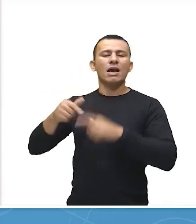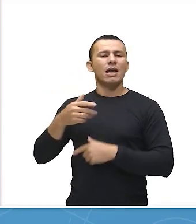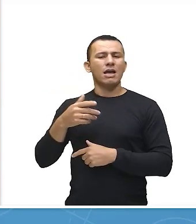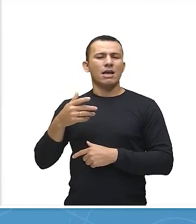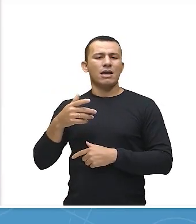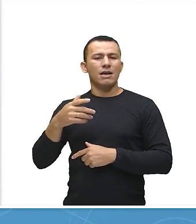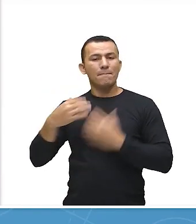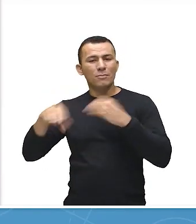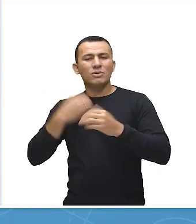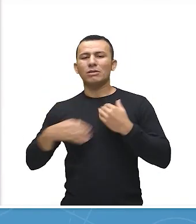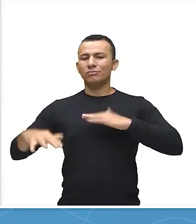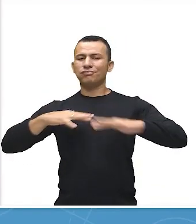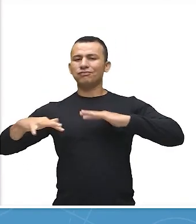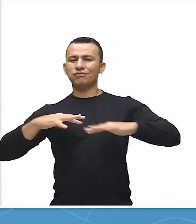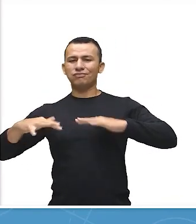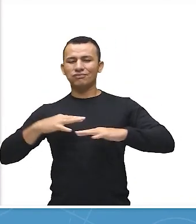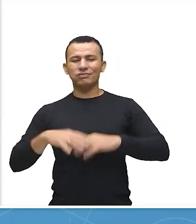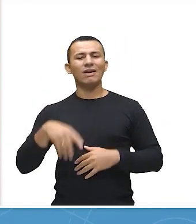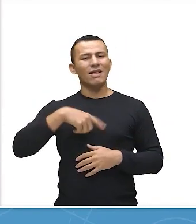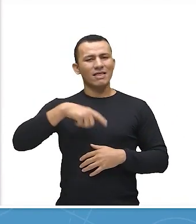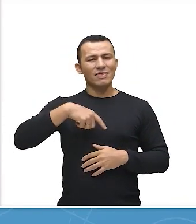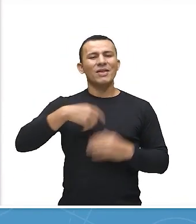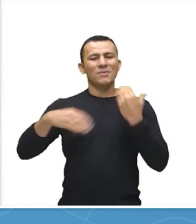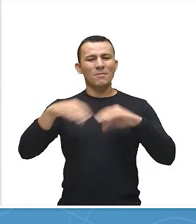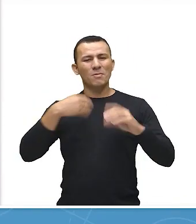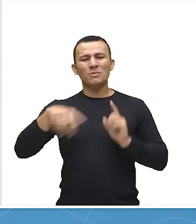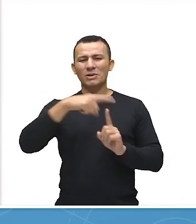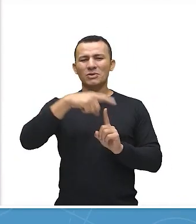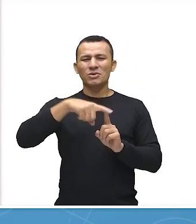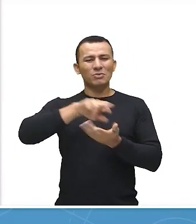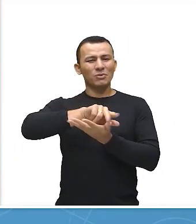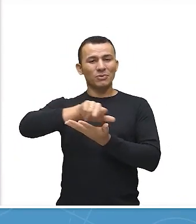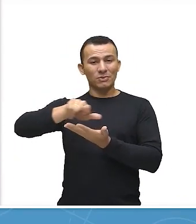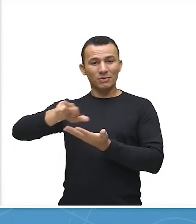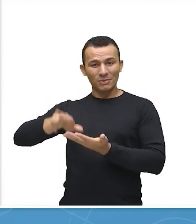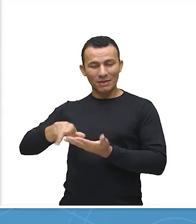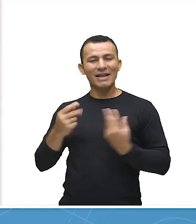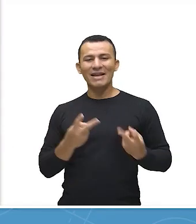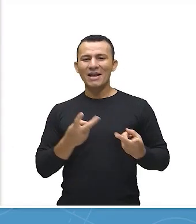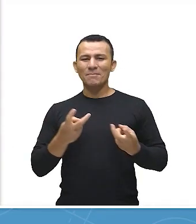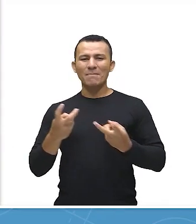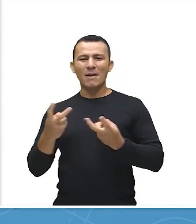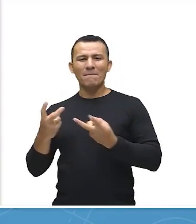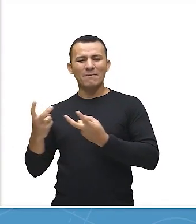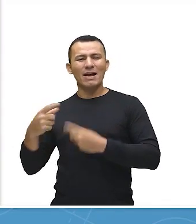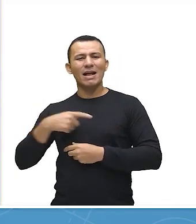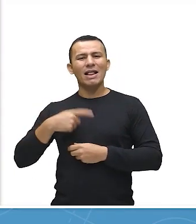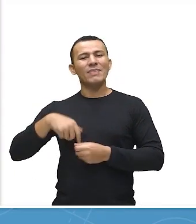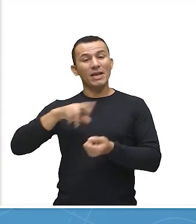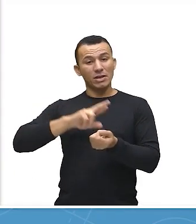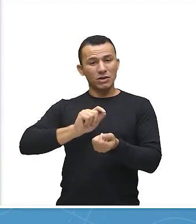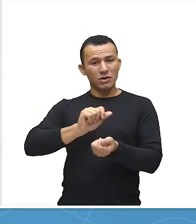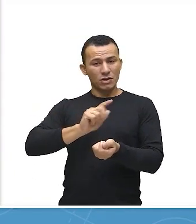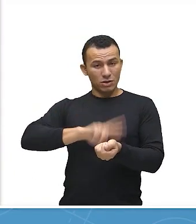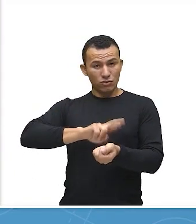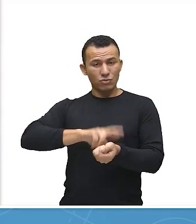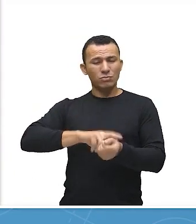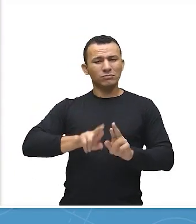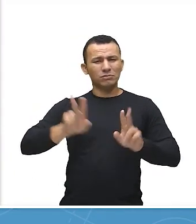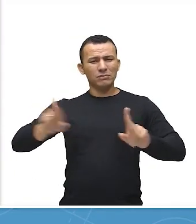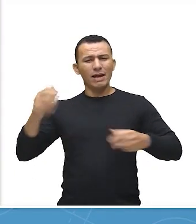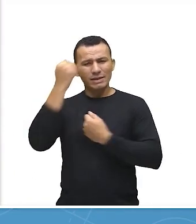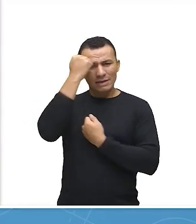religiosa. Então, vocês têm que perceber no dia a dia de vocês qual tipo de música vocês gostam mais de escutar e em determinado momento,